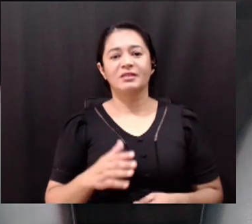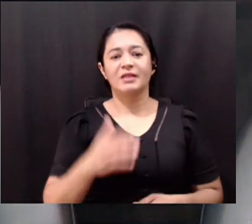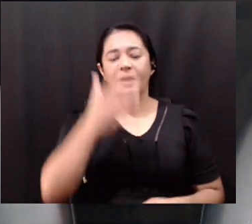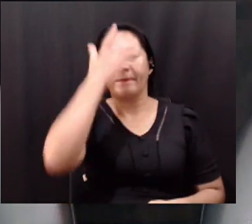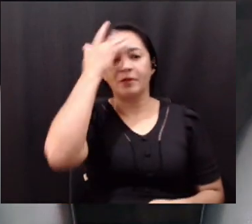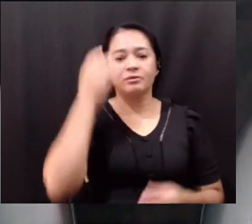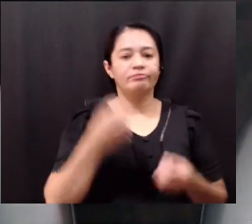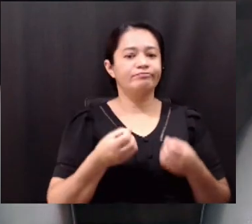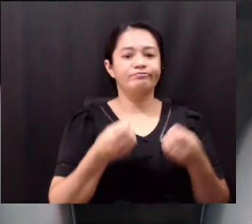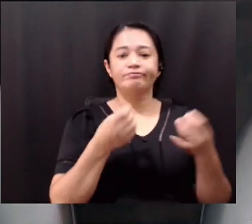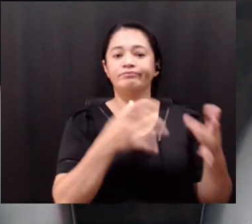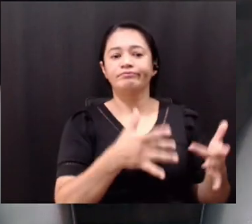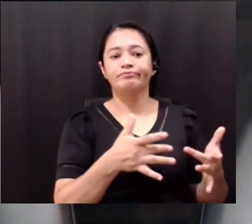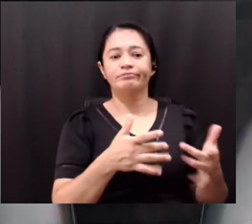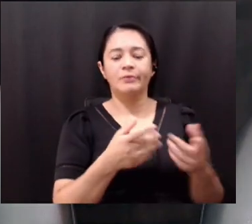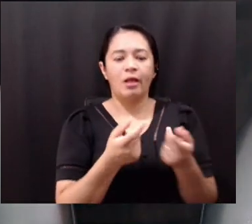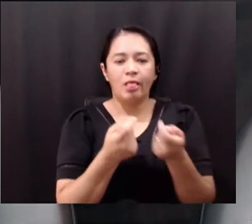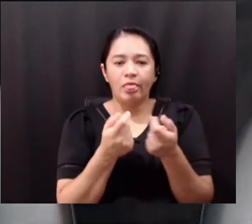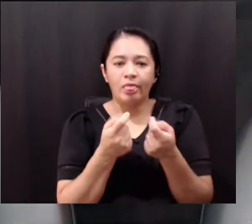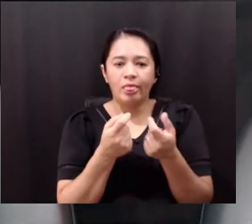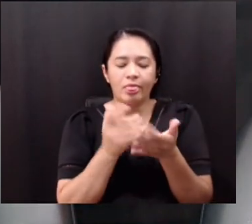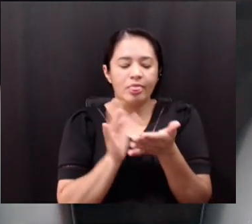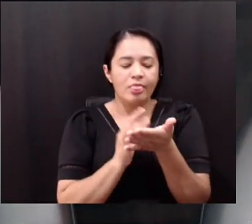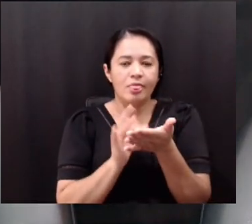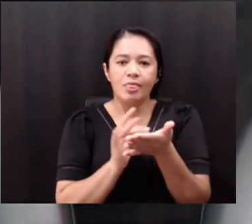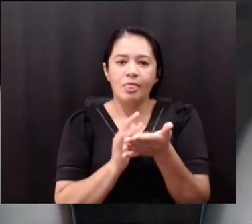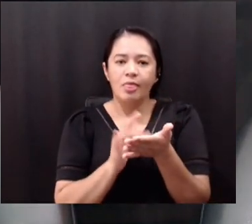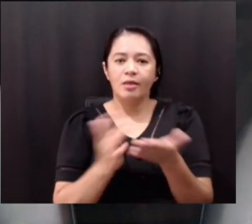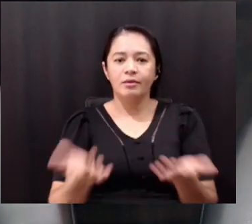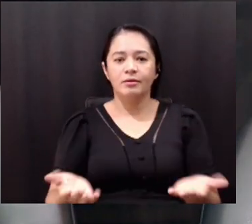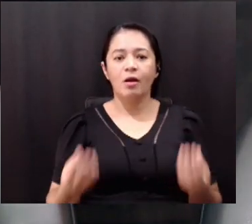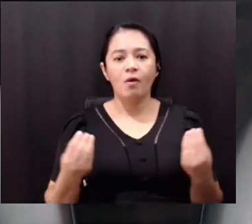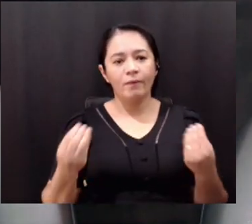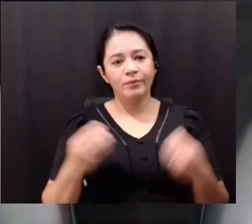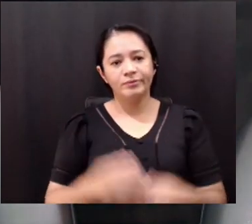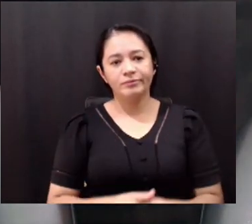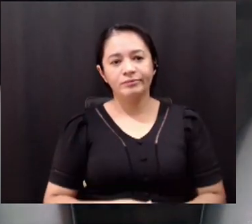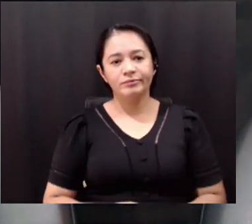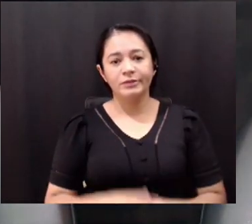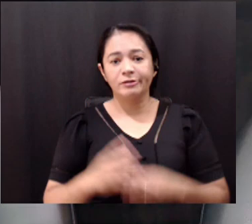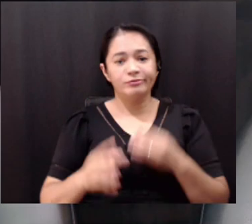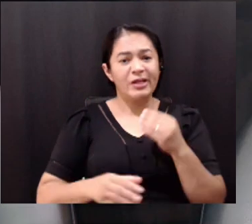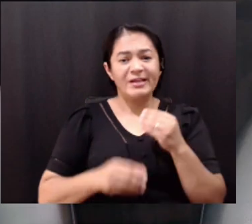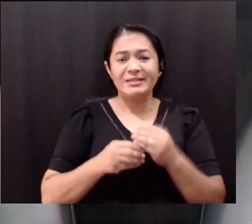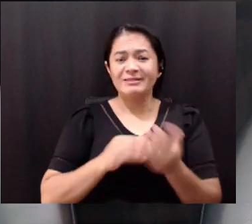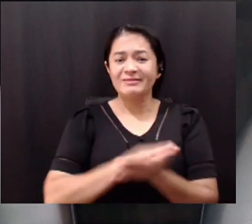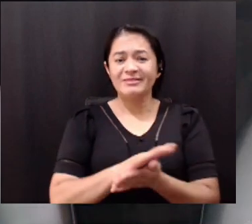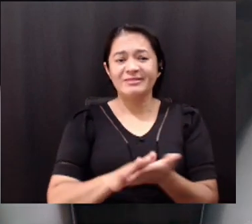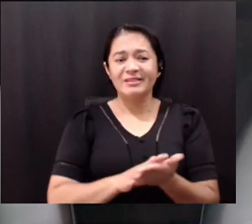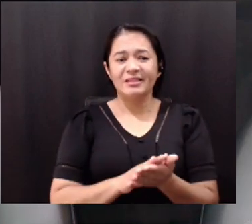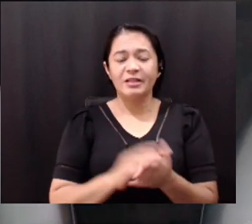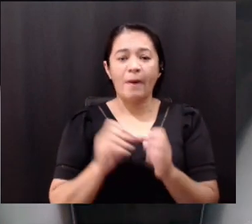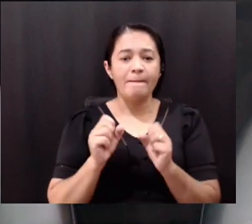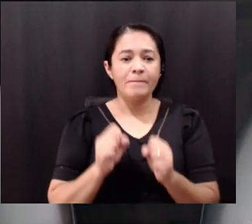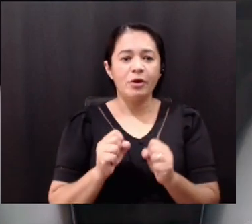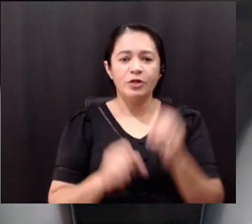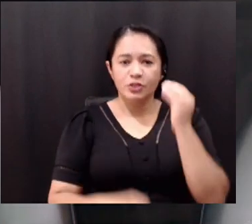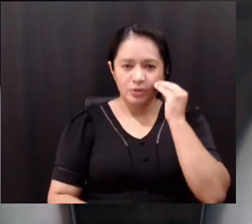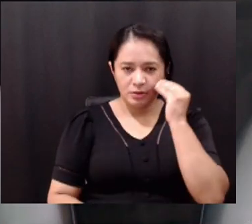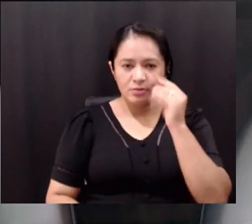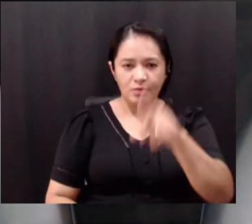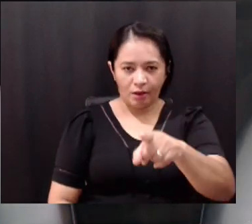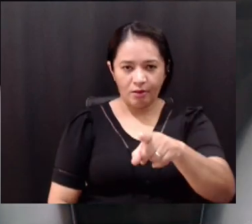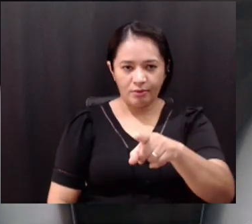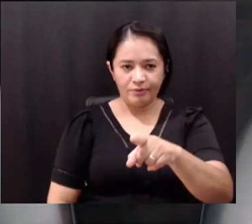timeline ou fazendo joguinhos que não acrescenta nada. Podem fazer um teste, depois que você ficar meia